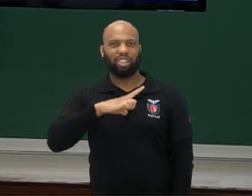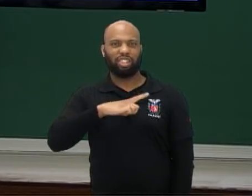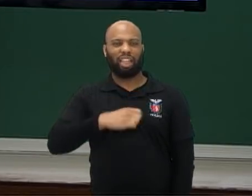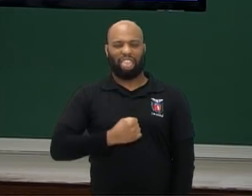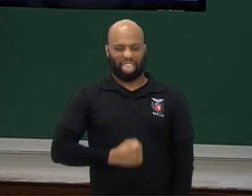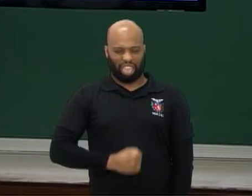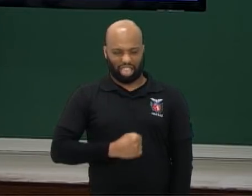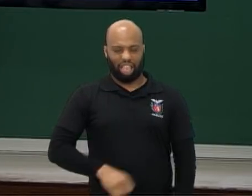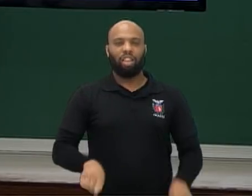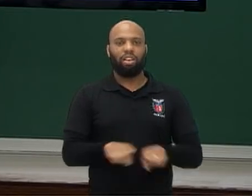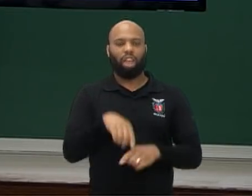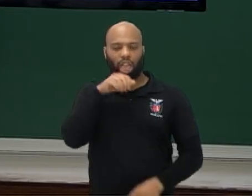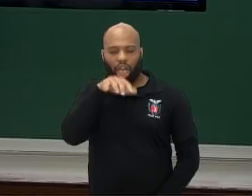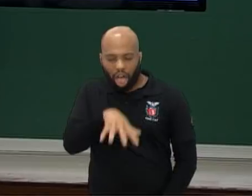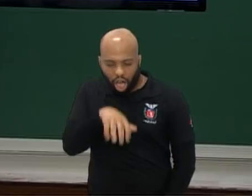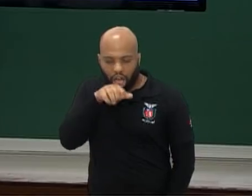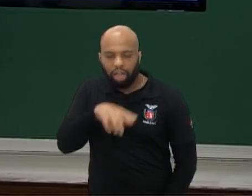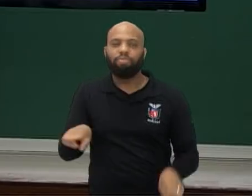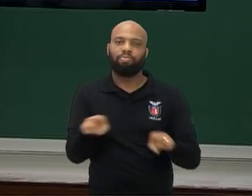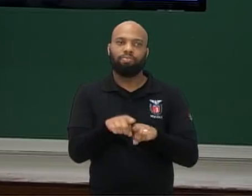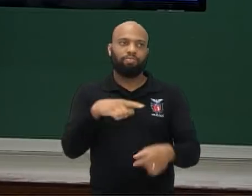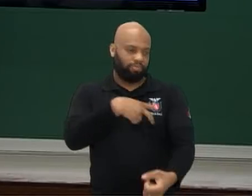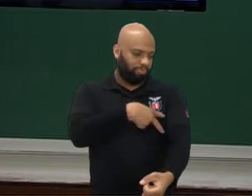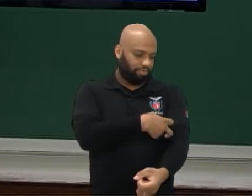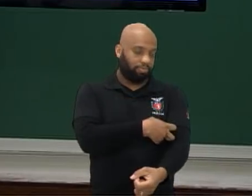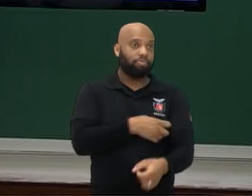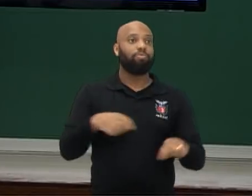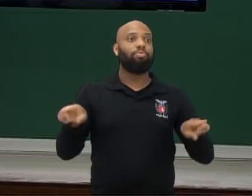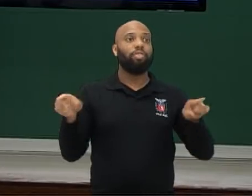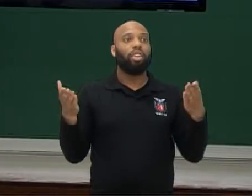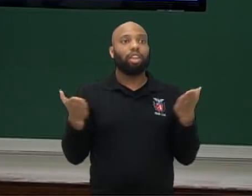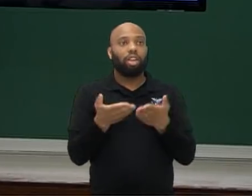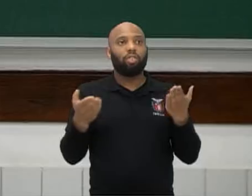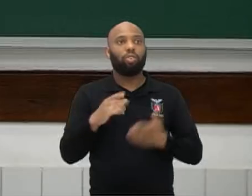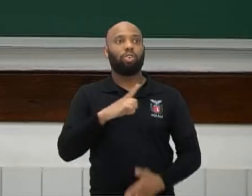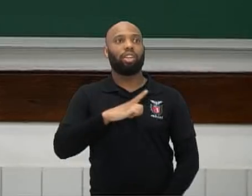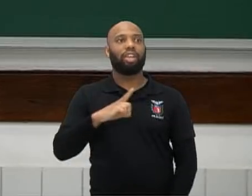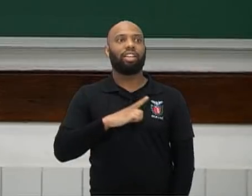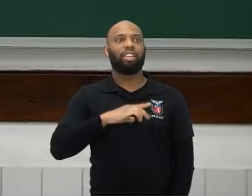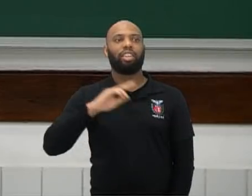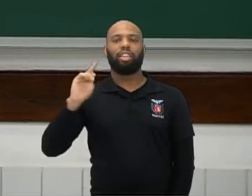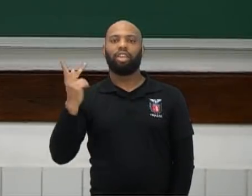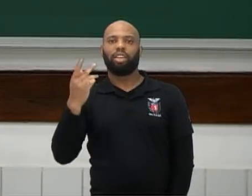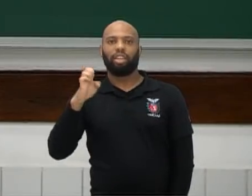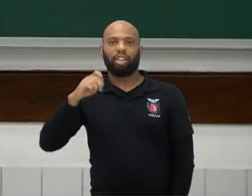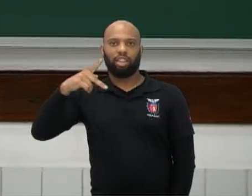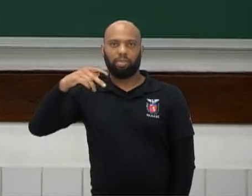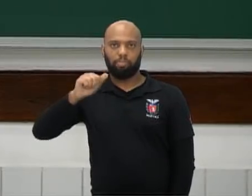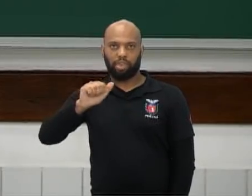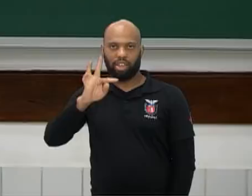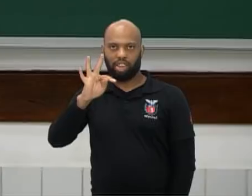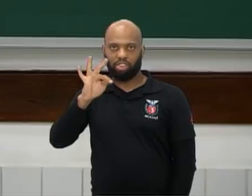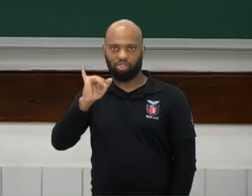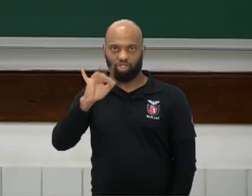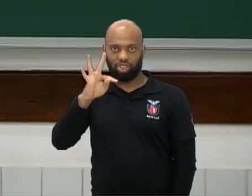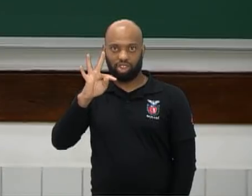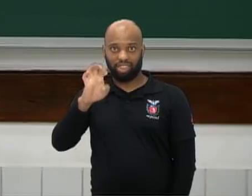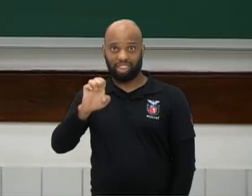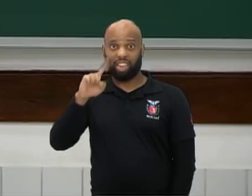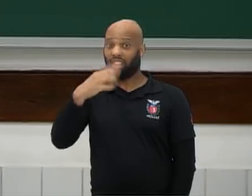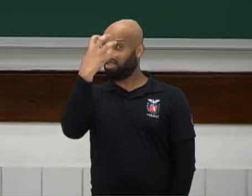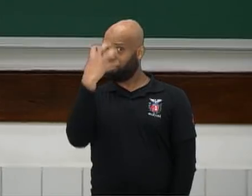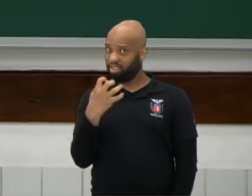vômito, também tem vacina. E para a hepatite, que é a inflamação no fígado, doenças muito sérias são as